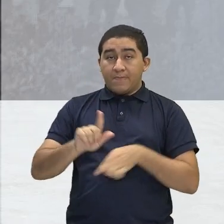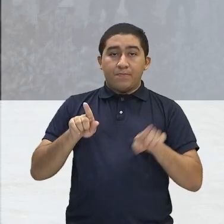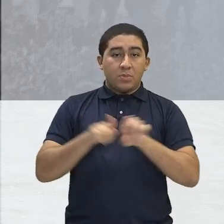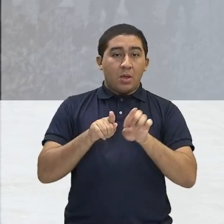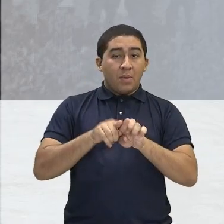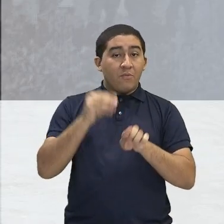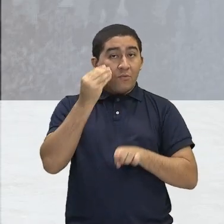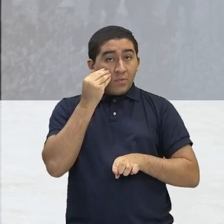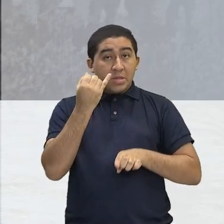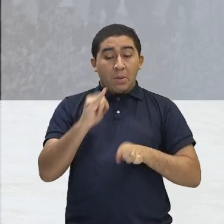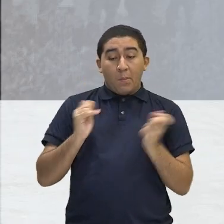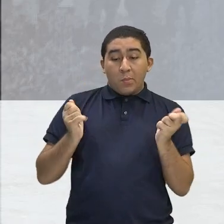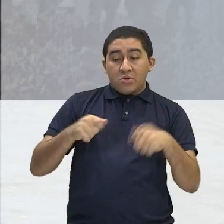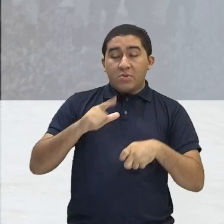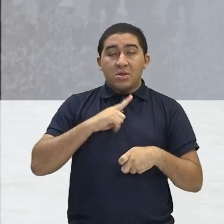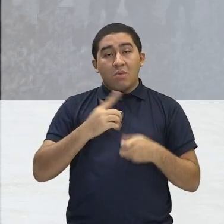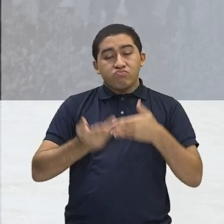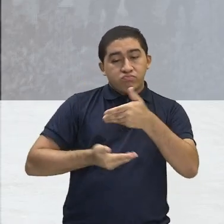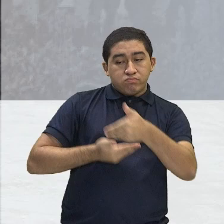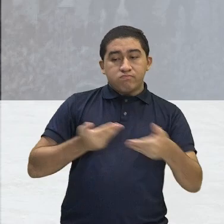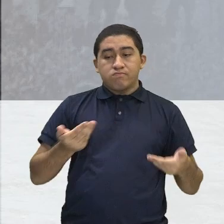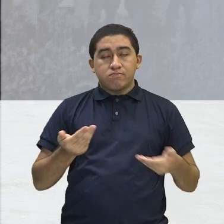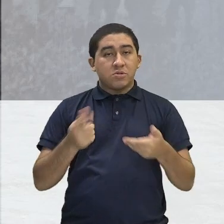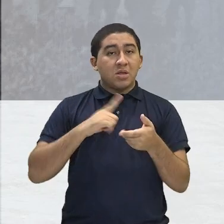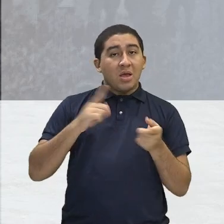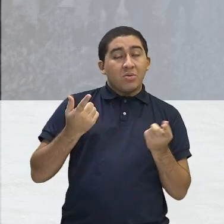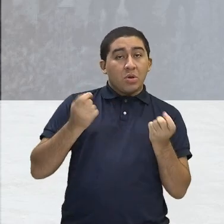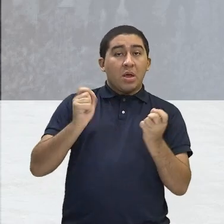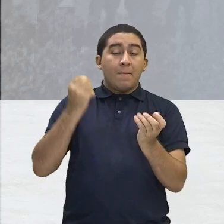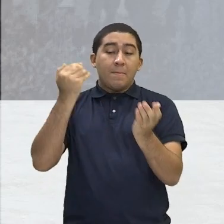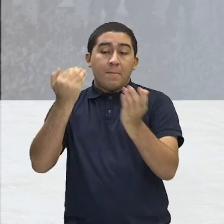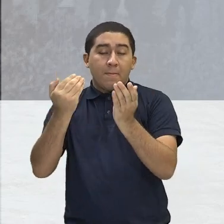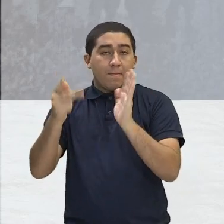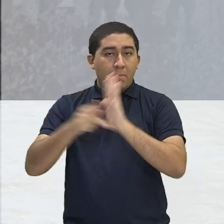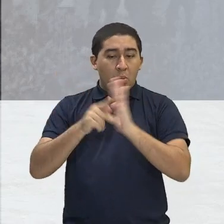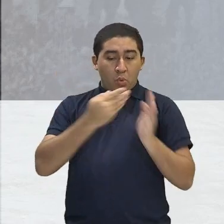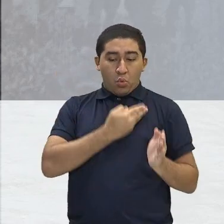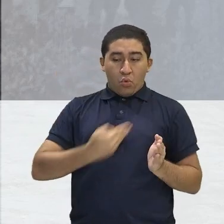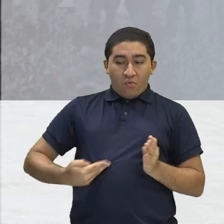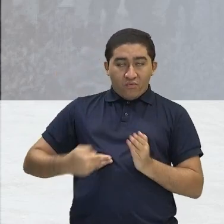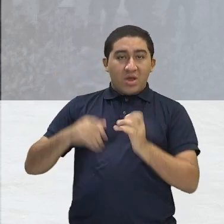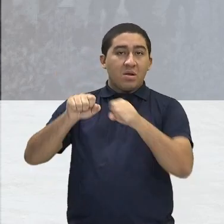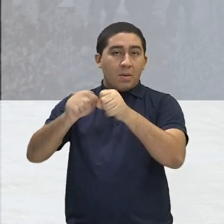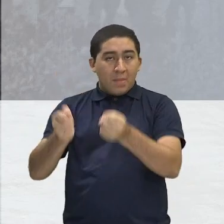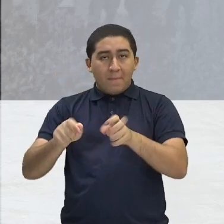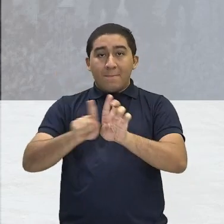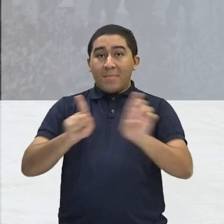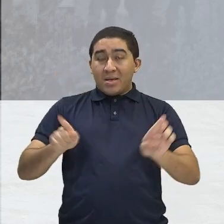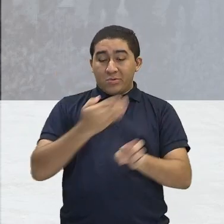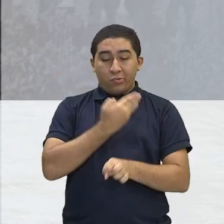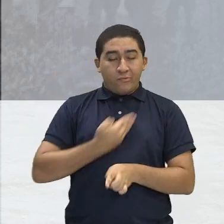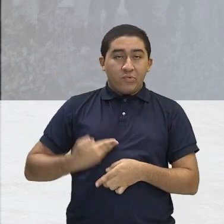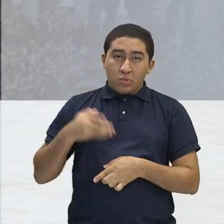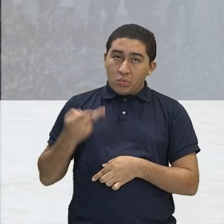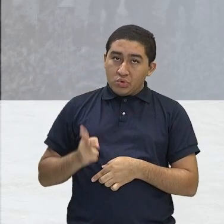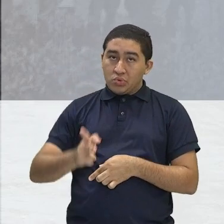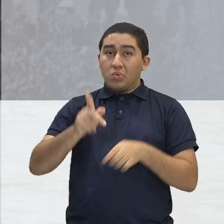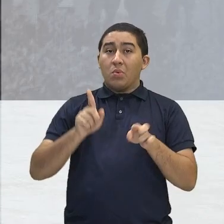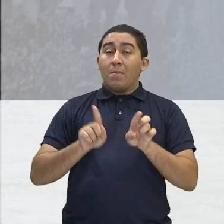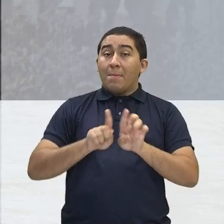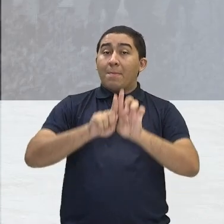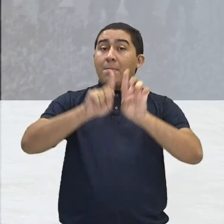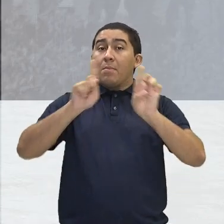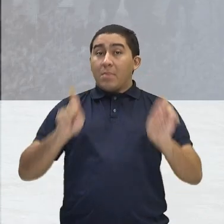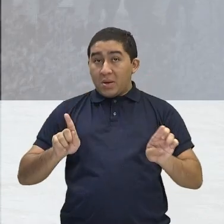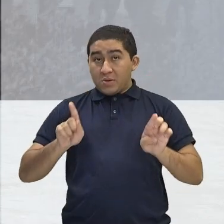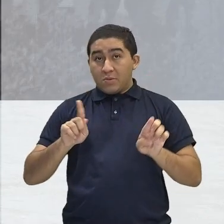tentar, né, uma negociação, tentar derrubar o governo, mas vimos que o governo ele não foi derrubado, porém,